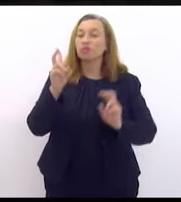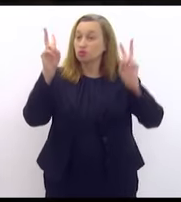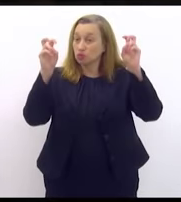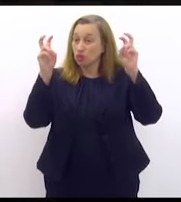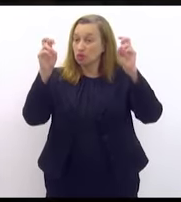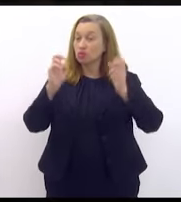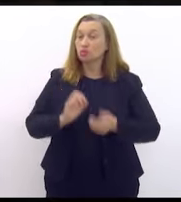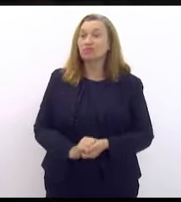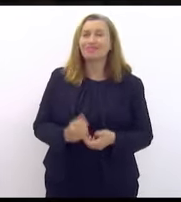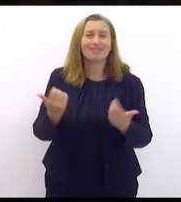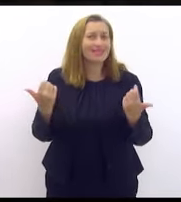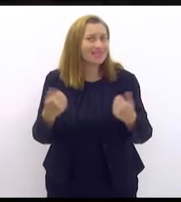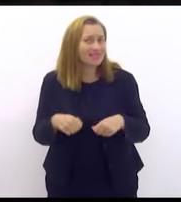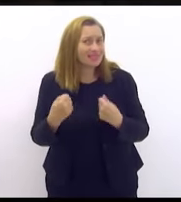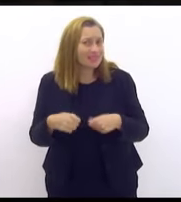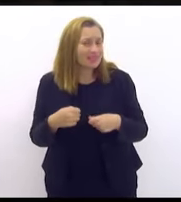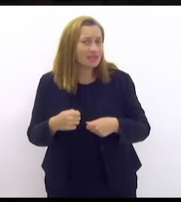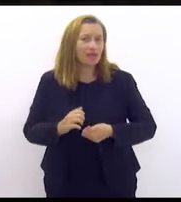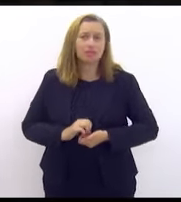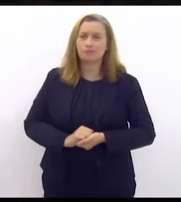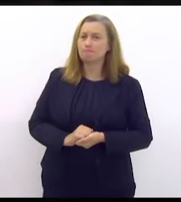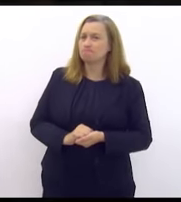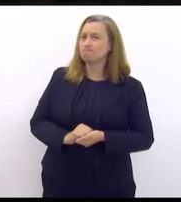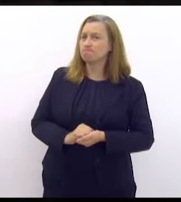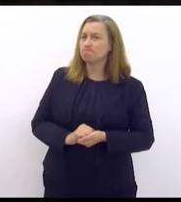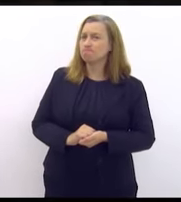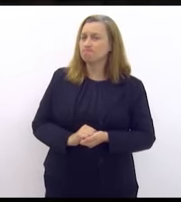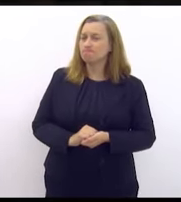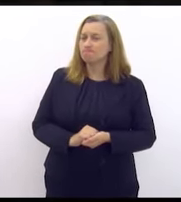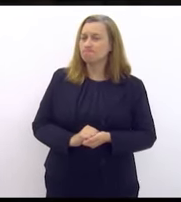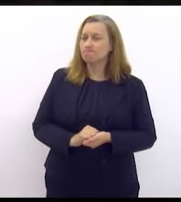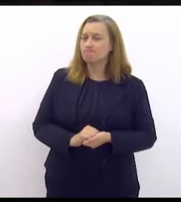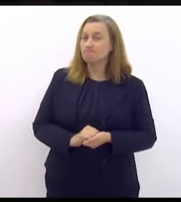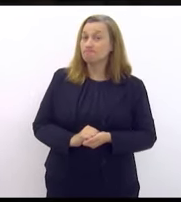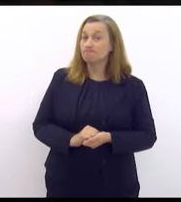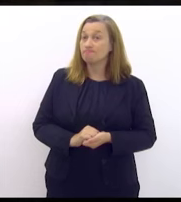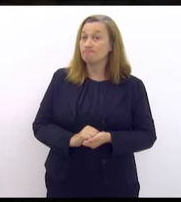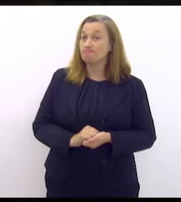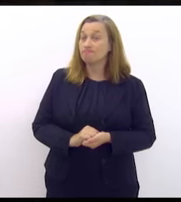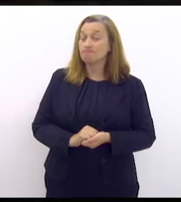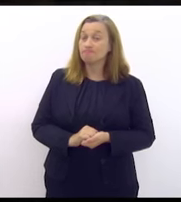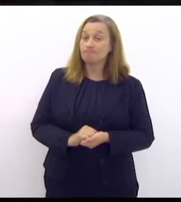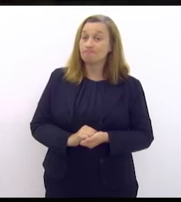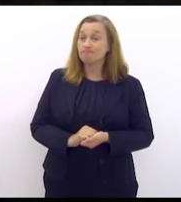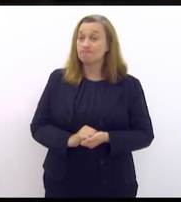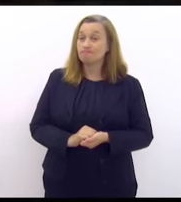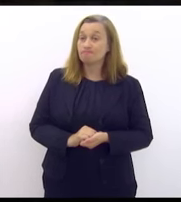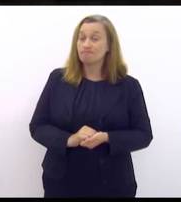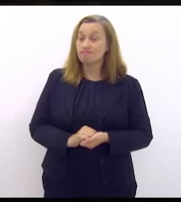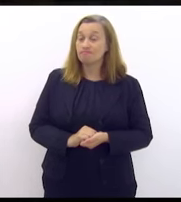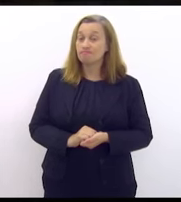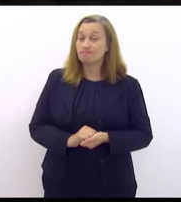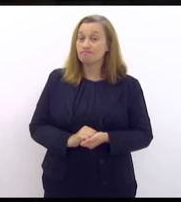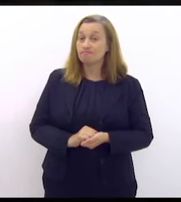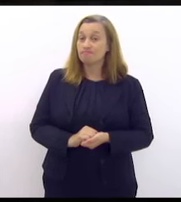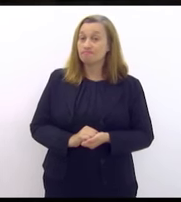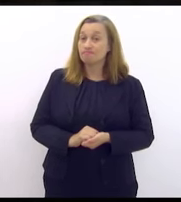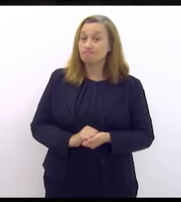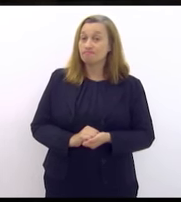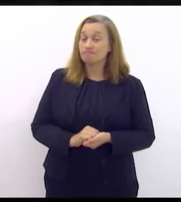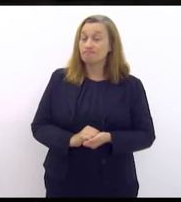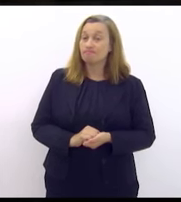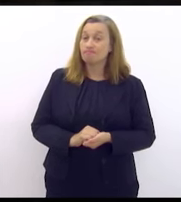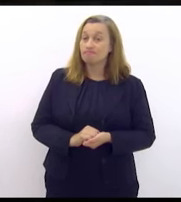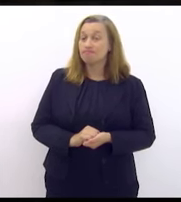da necessidade imperiosa da gente ter aqui no Parlamento